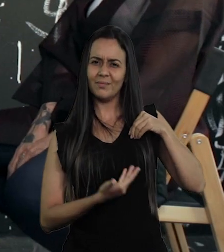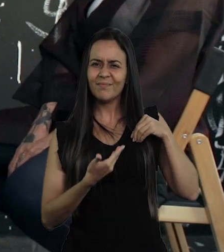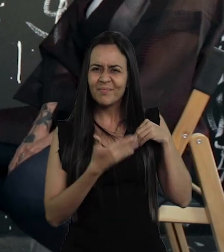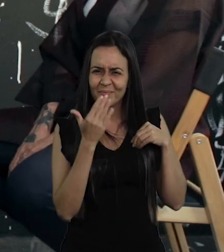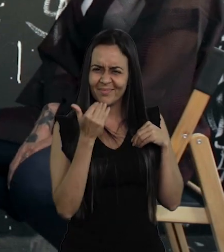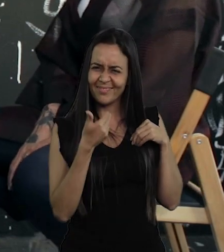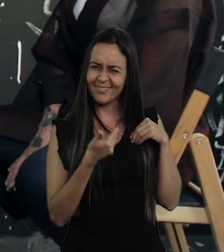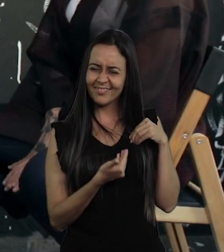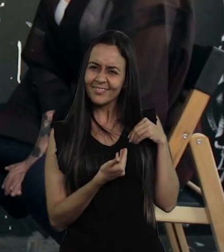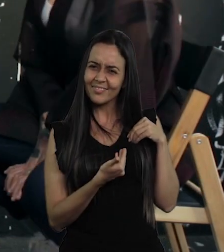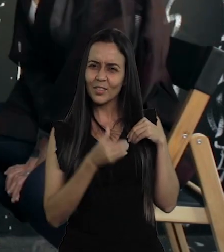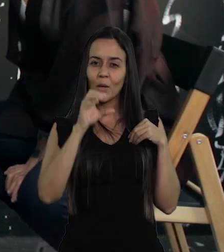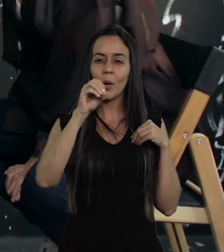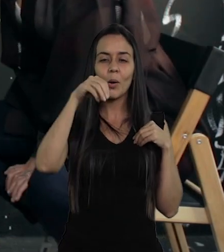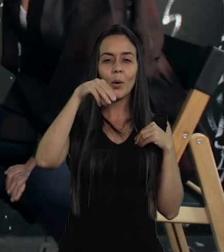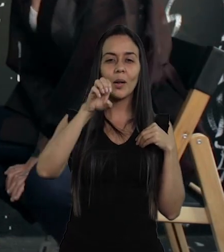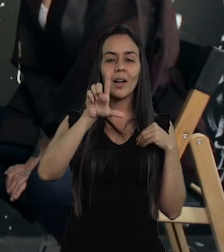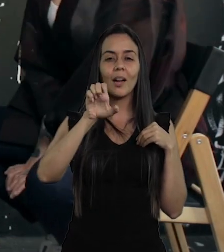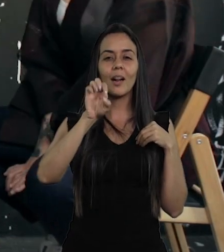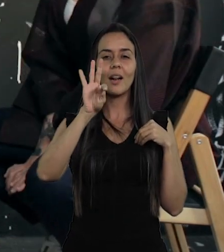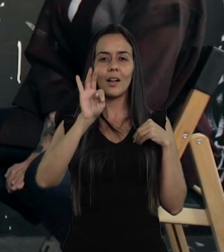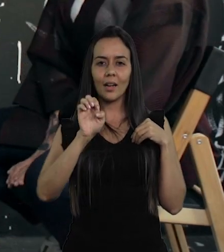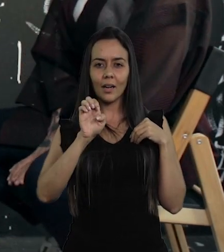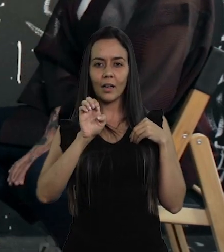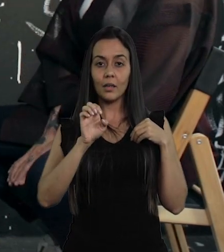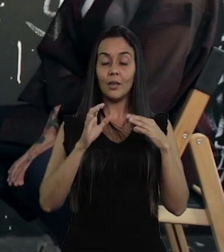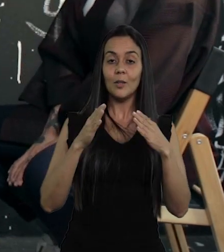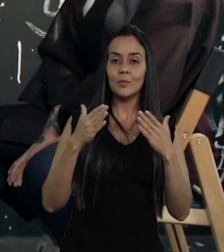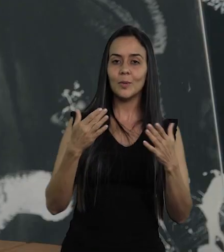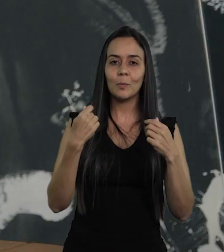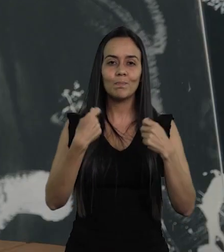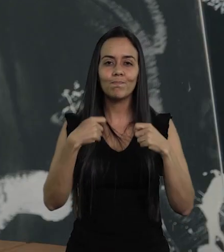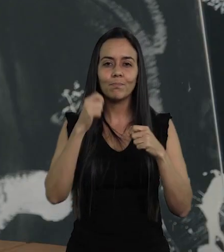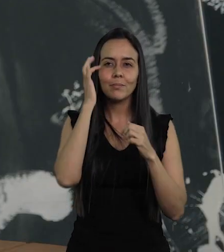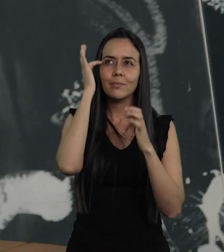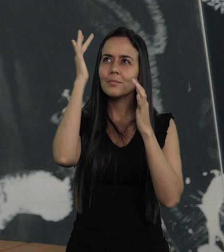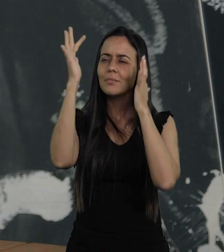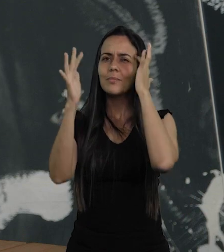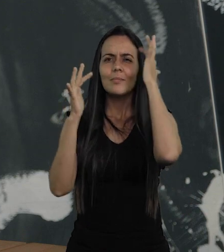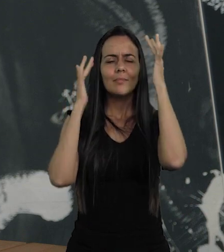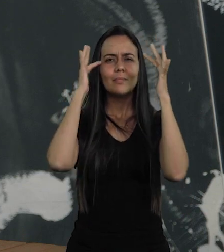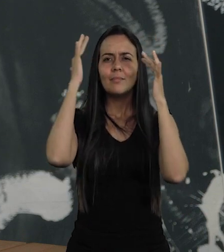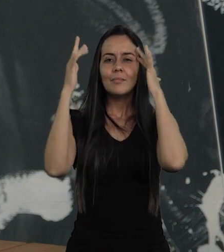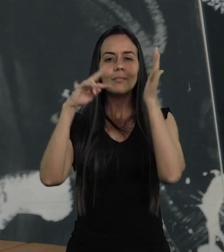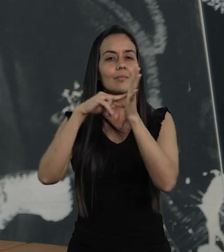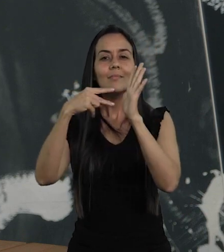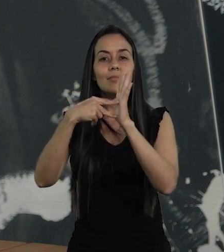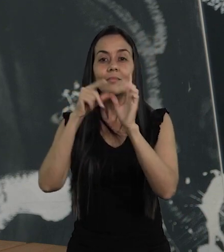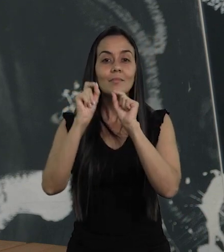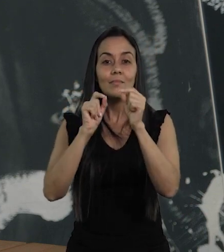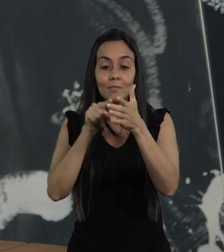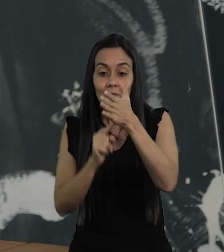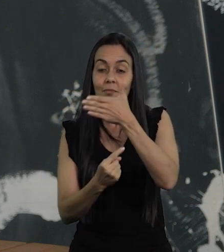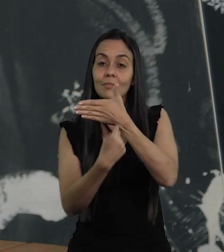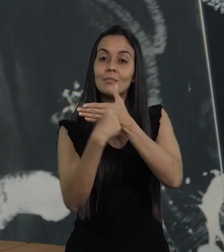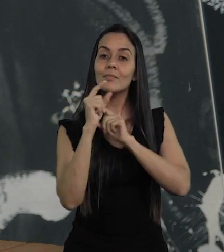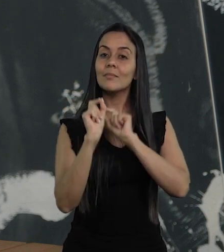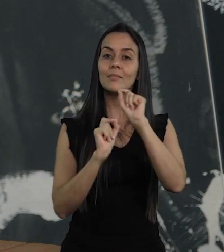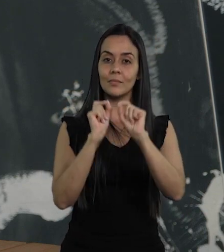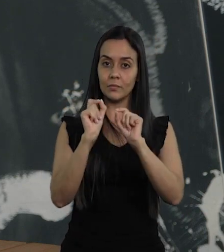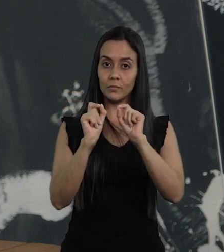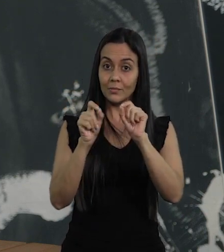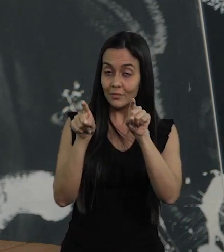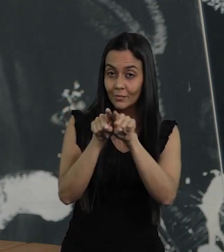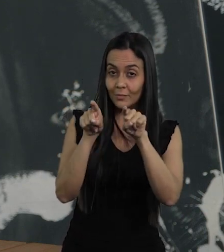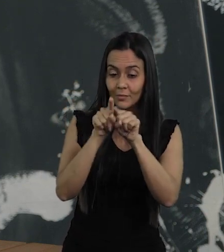o Dalí, né, e o próprio surrealismo, ele lida com isso. Né? Eu acho que a própria, por exemplo, a escrita,